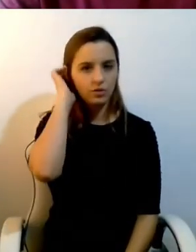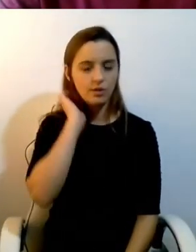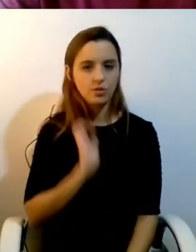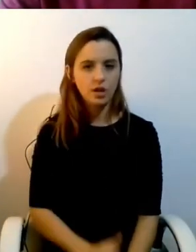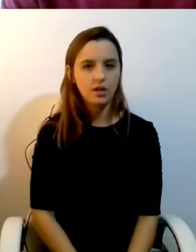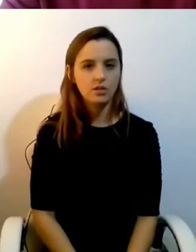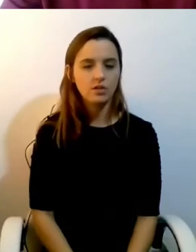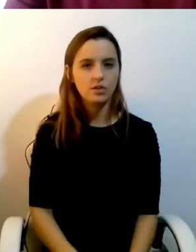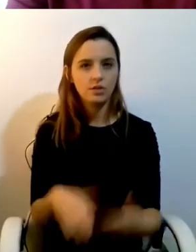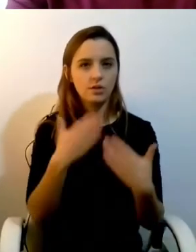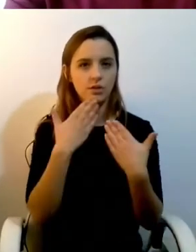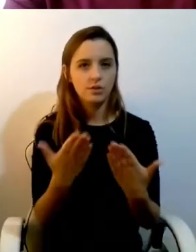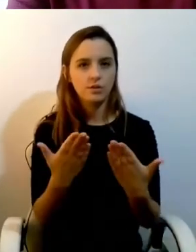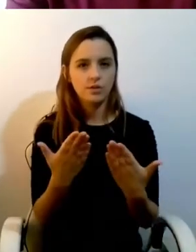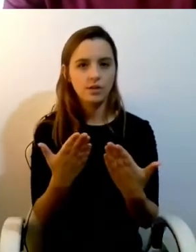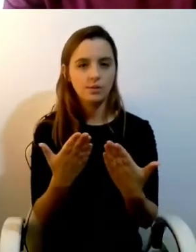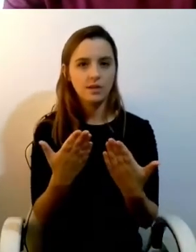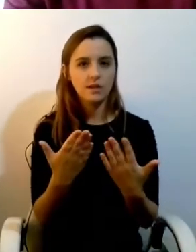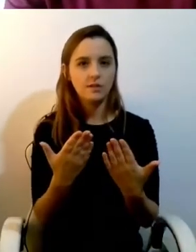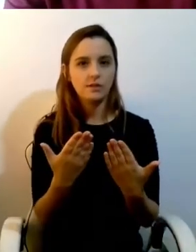Muito obrigado.